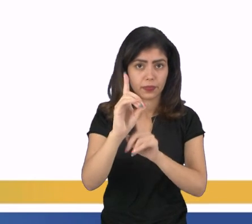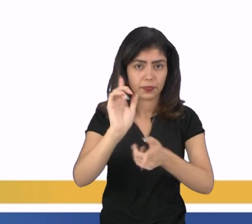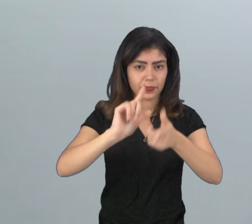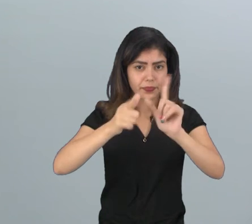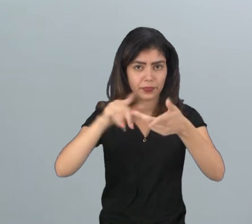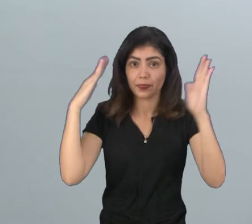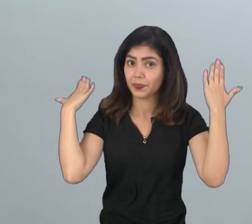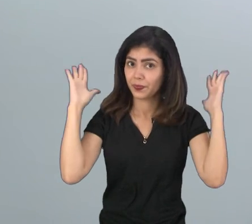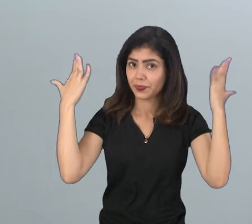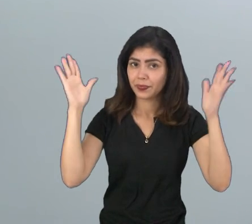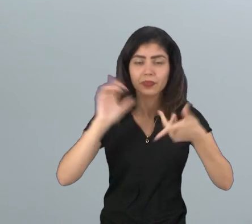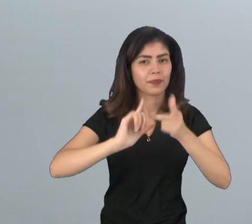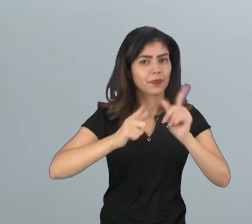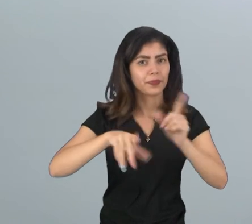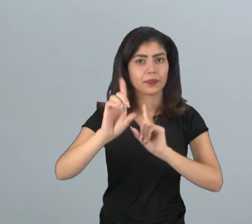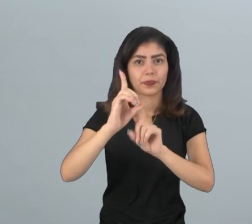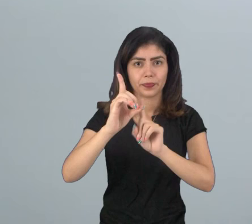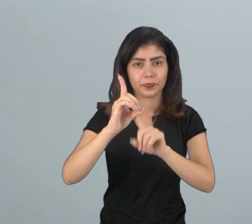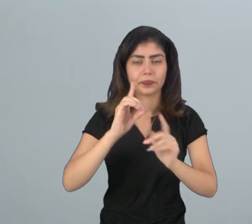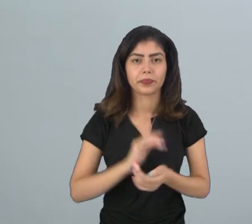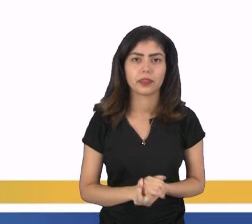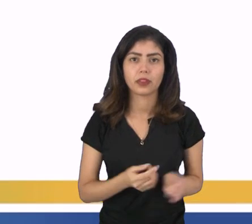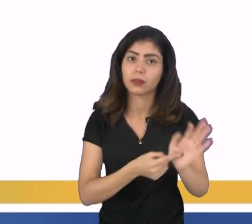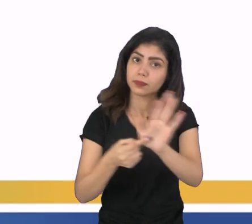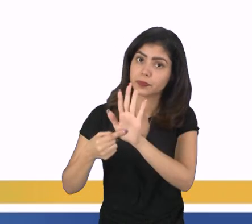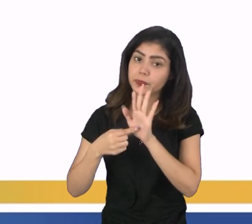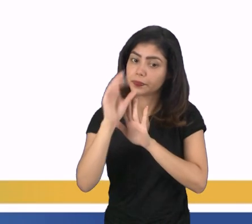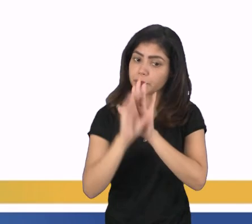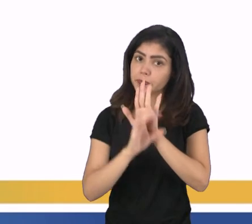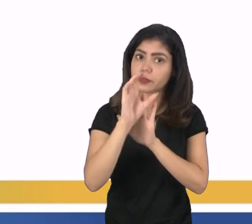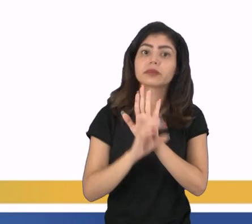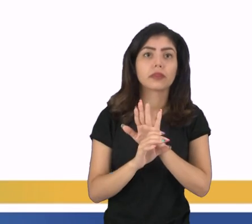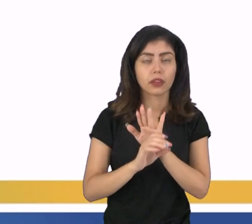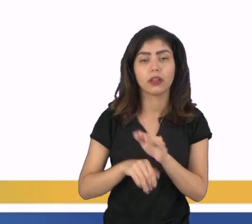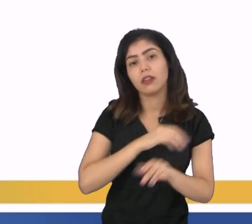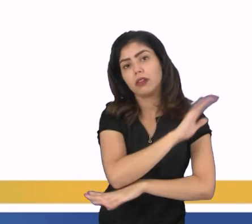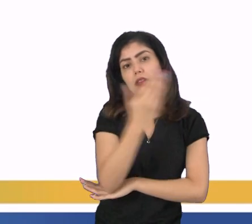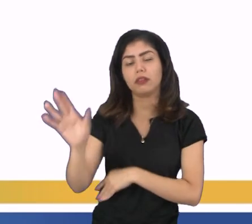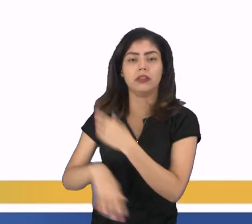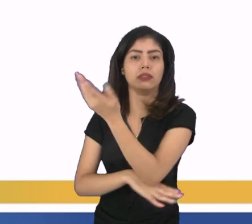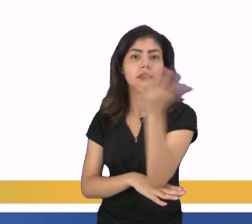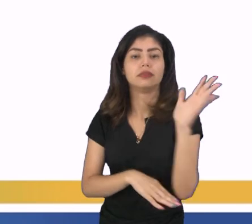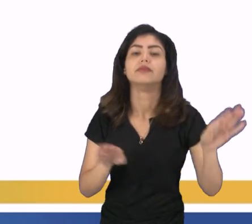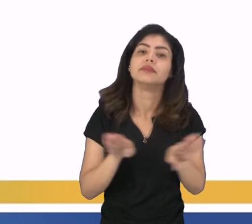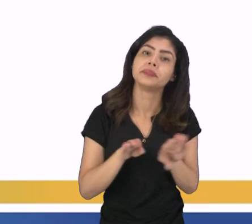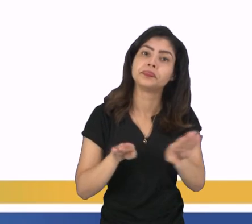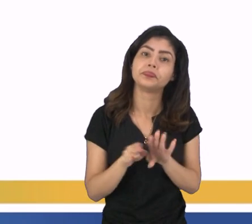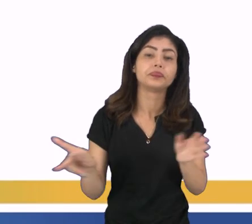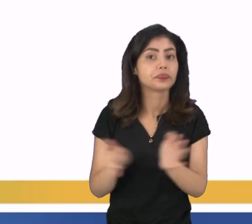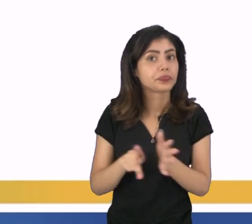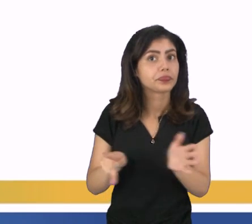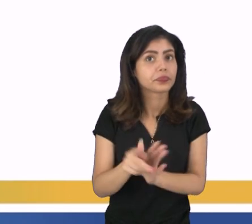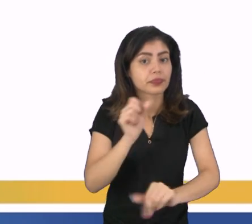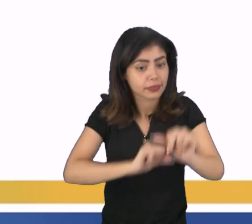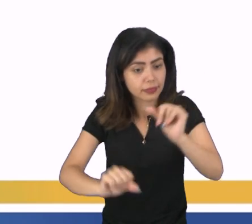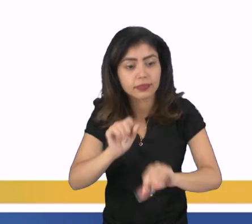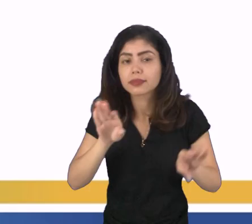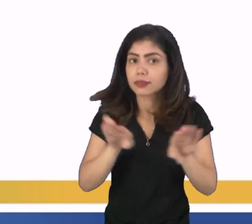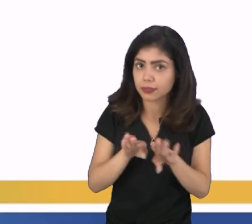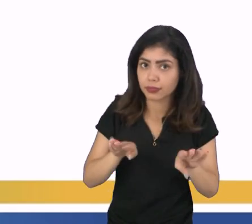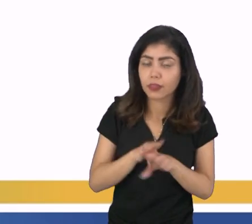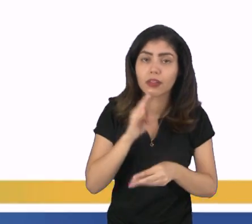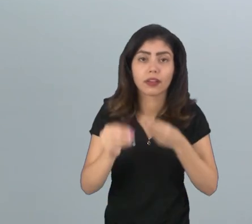tá certo, letra D. Refere-se ao conceito de paisagem, tanto a paisagem de permanência como a